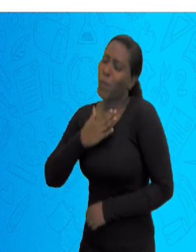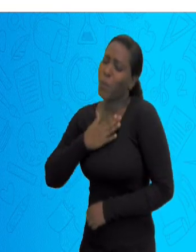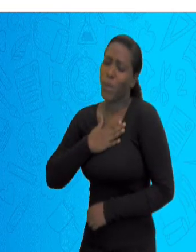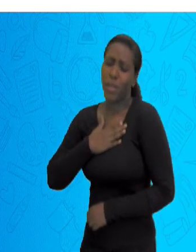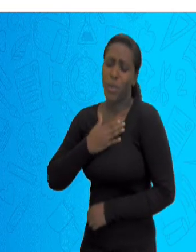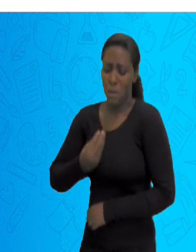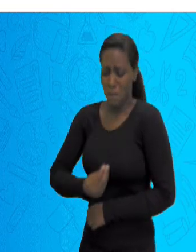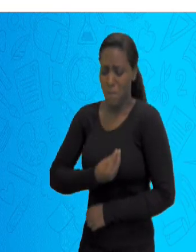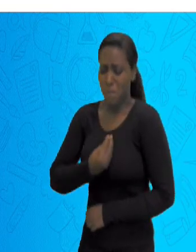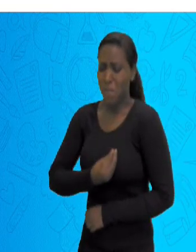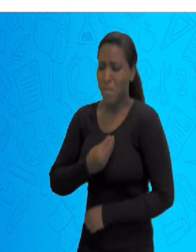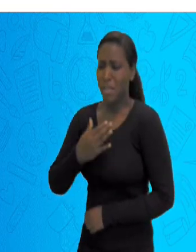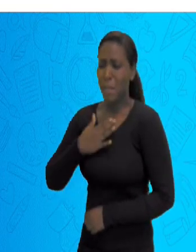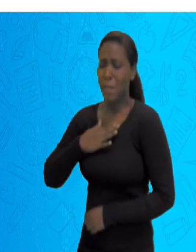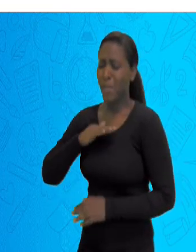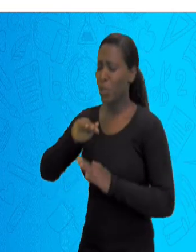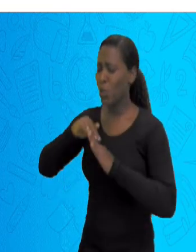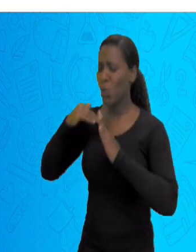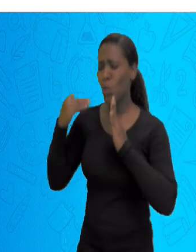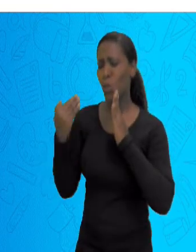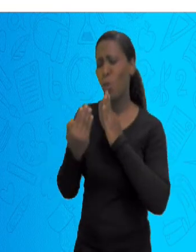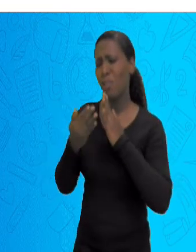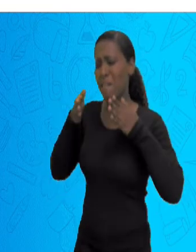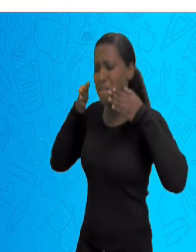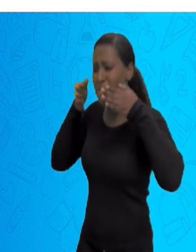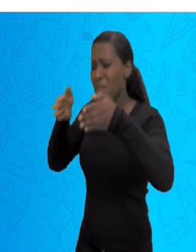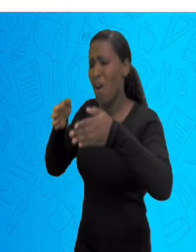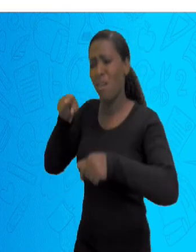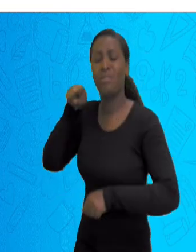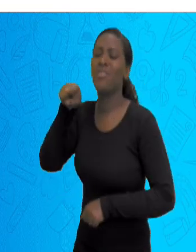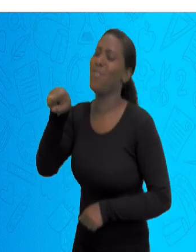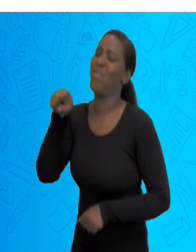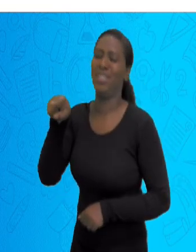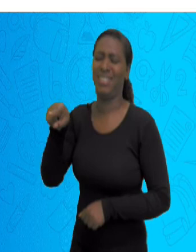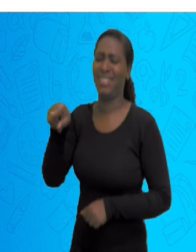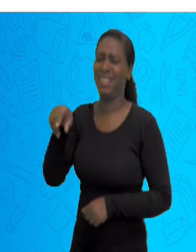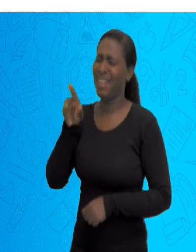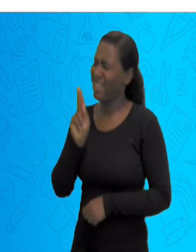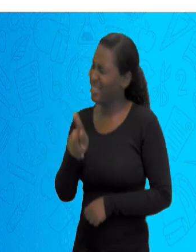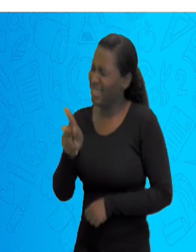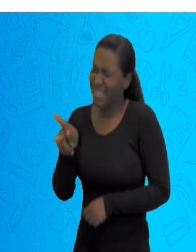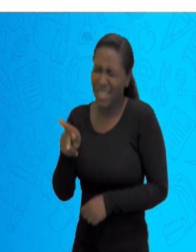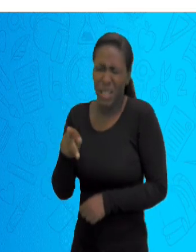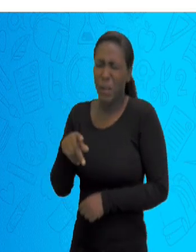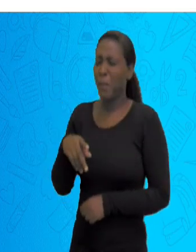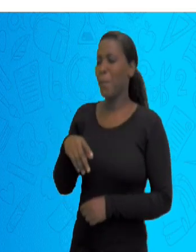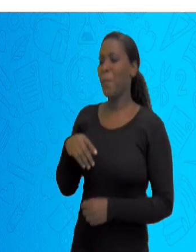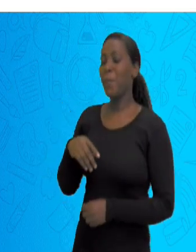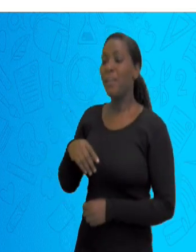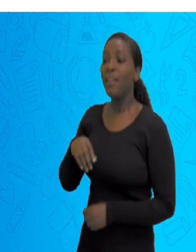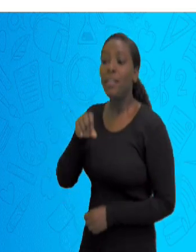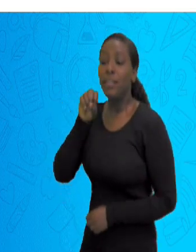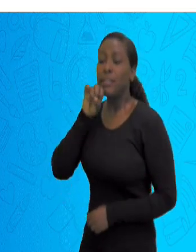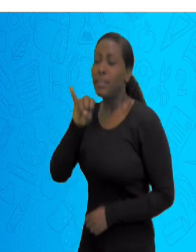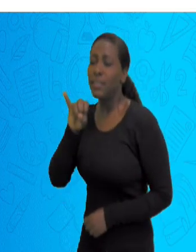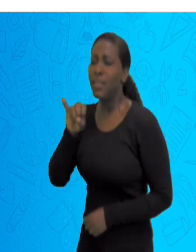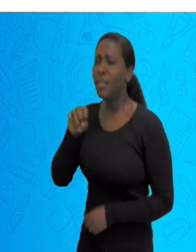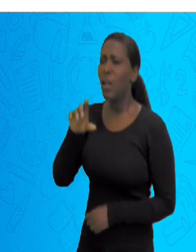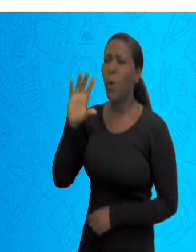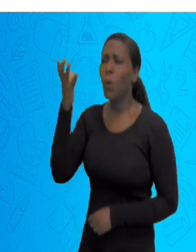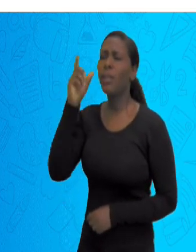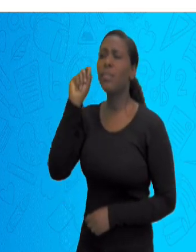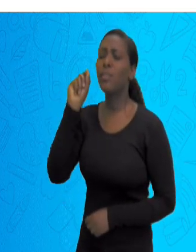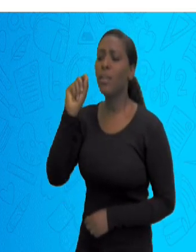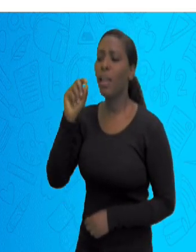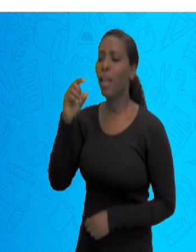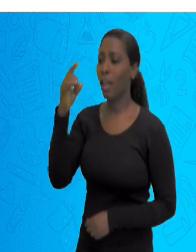amor serei atento, antes e com tal zelo, e sempre e